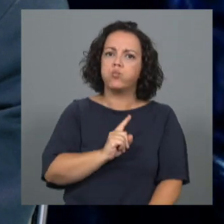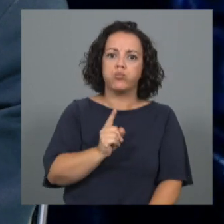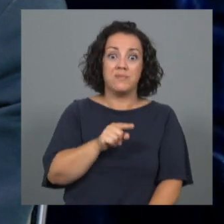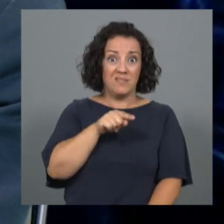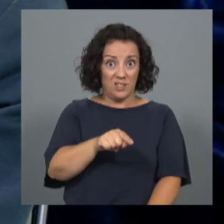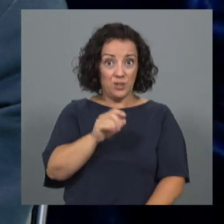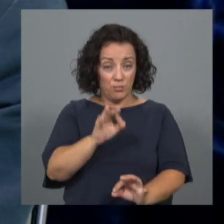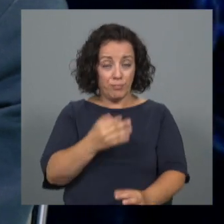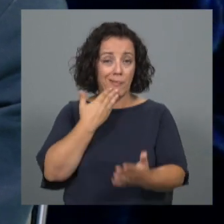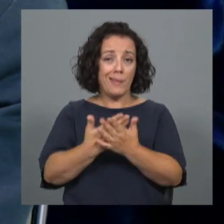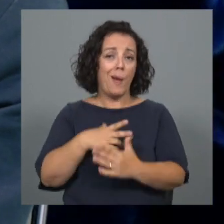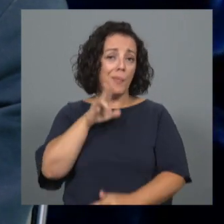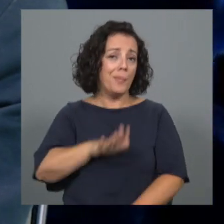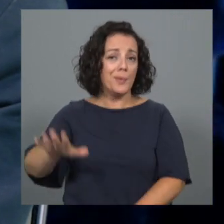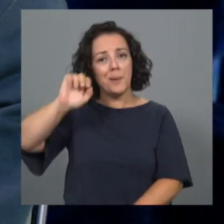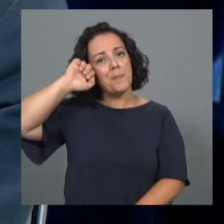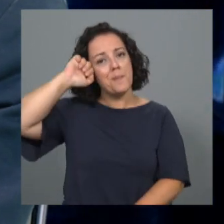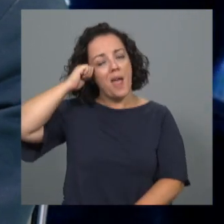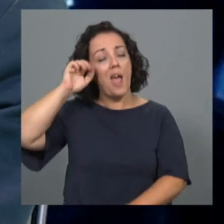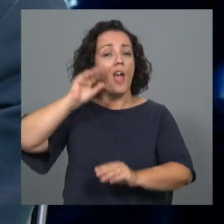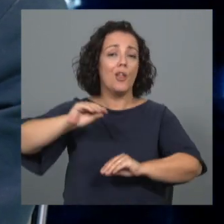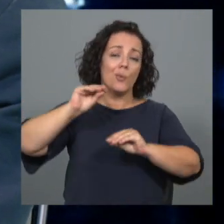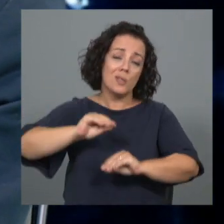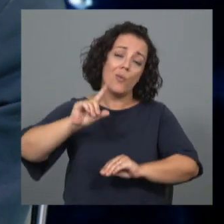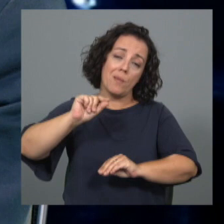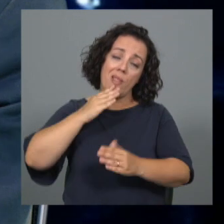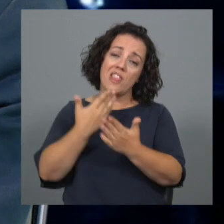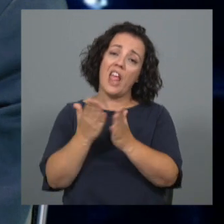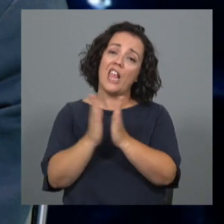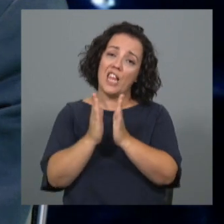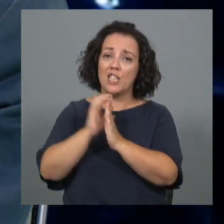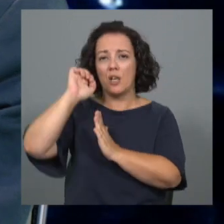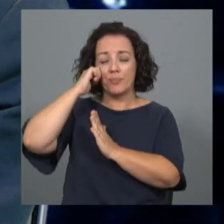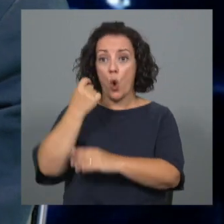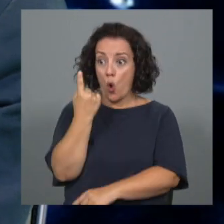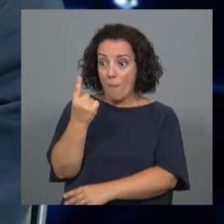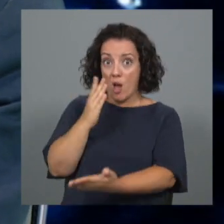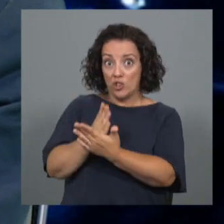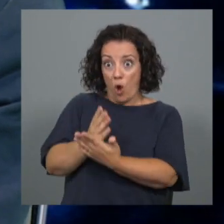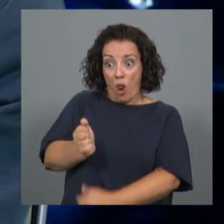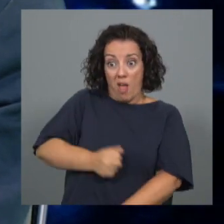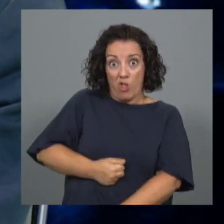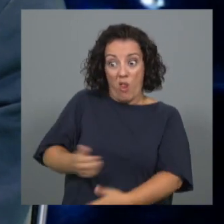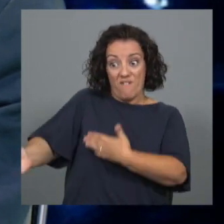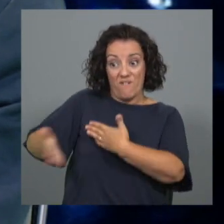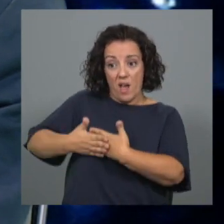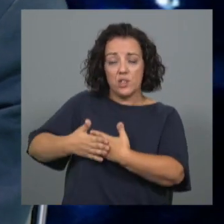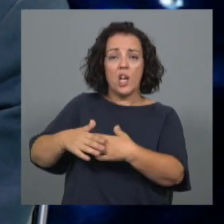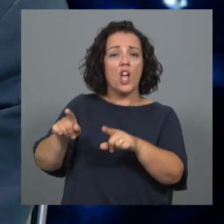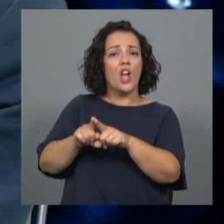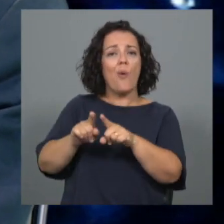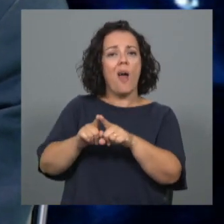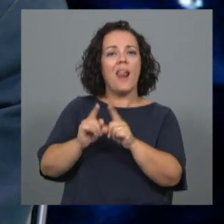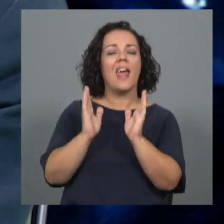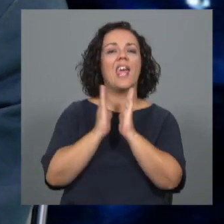prejudica a educação nacional e prejudica imenso a própria Igreja. Porque cada escola católica que fecha é a mesma coisa que uma paróquia